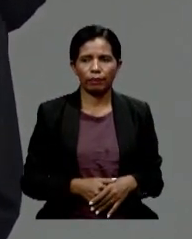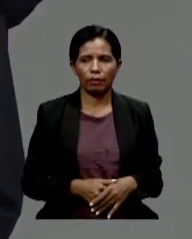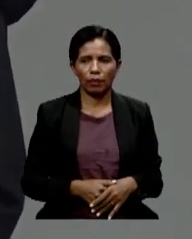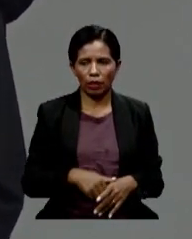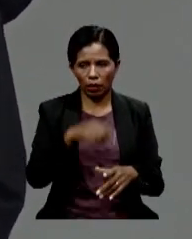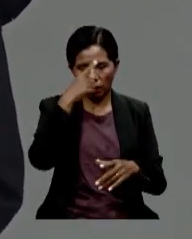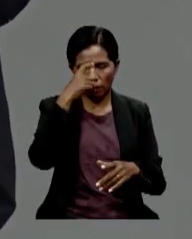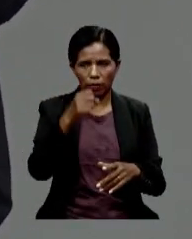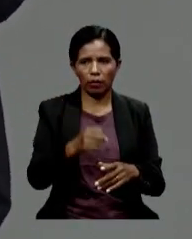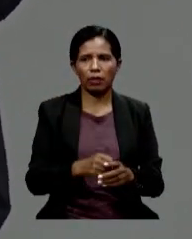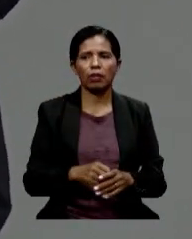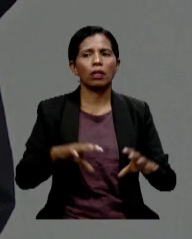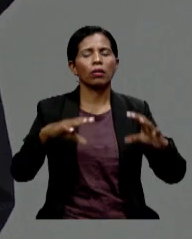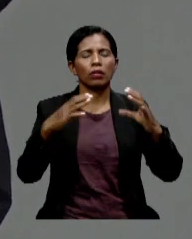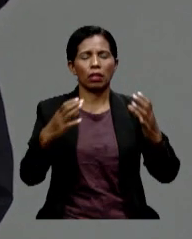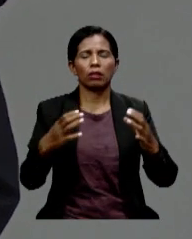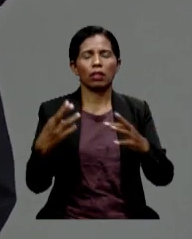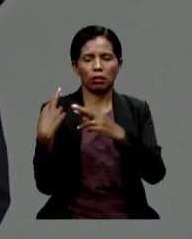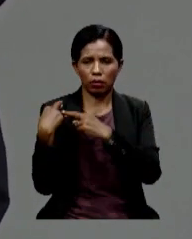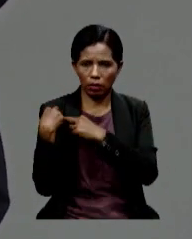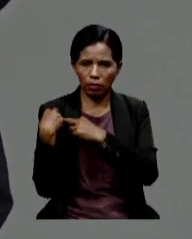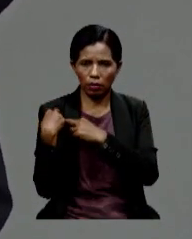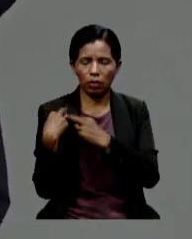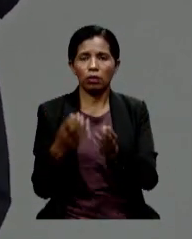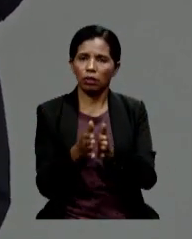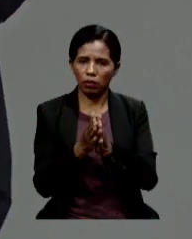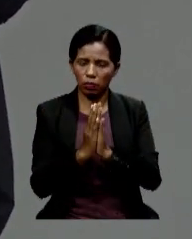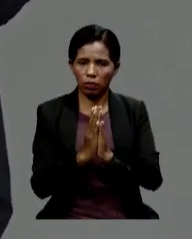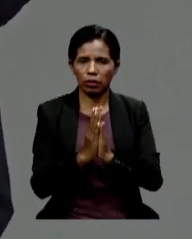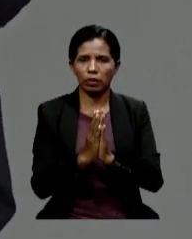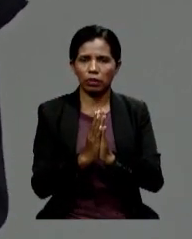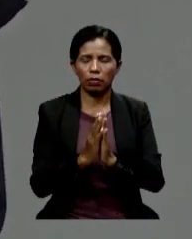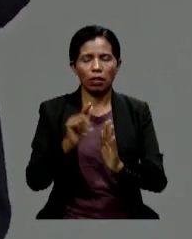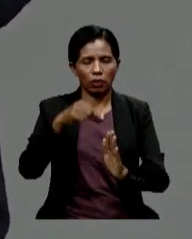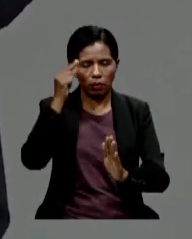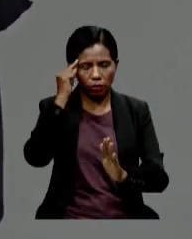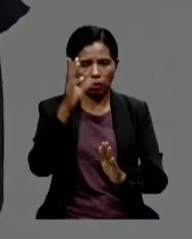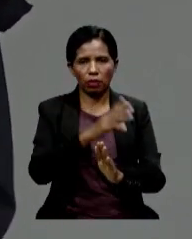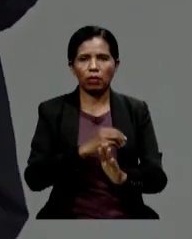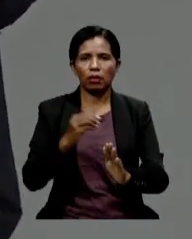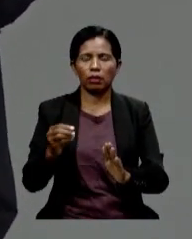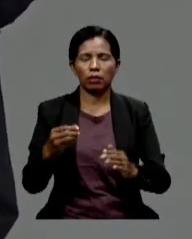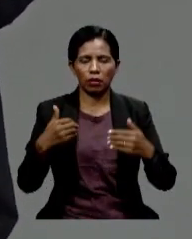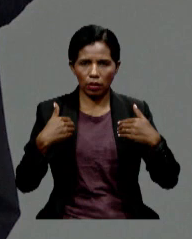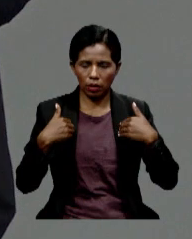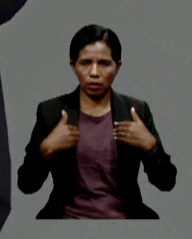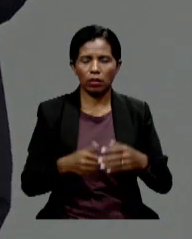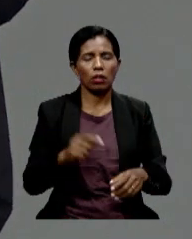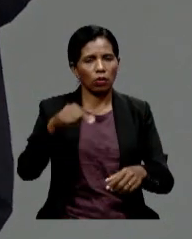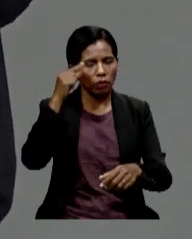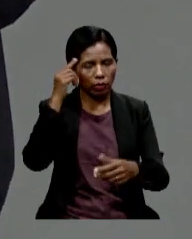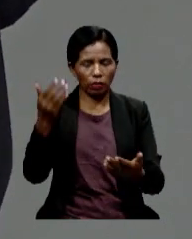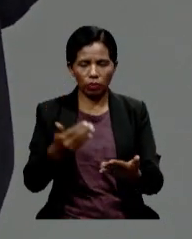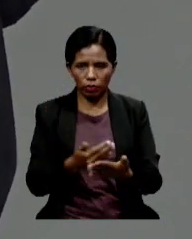é Conselho União Obrigação, ato russo ba governo, não é que esse moço é tempo para mais, governo fom,